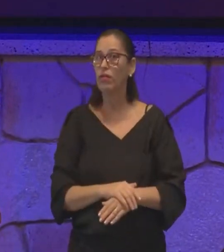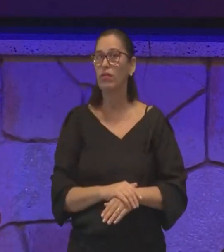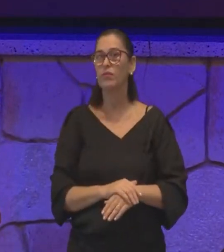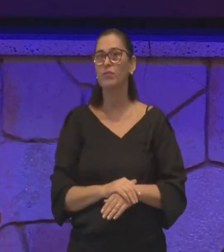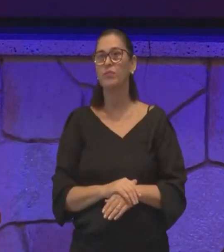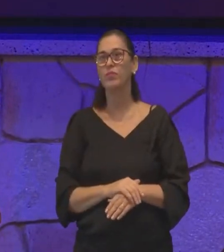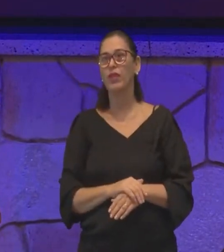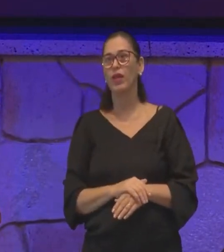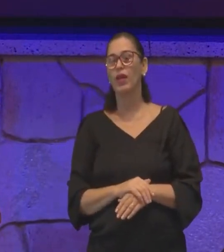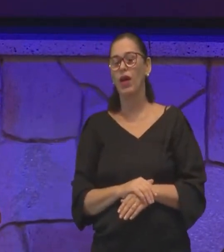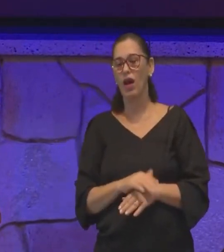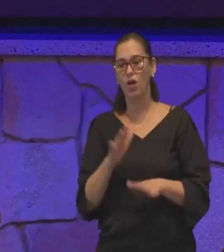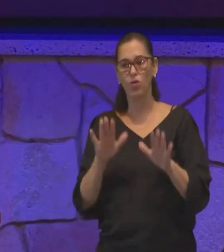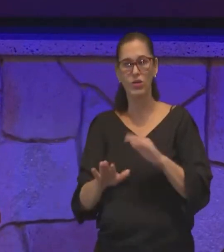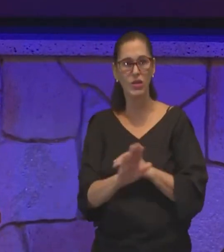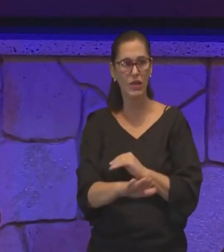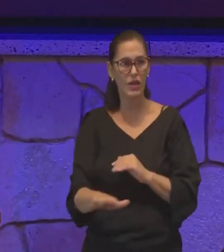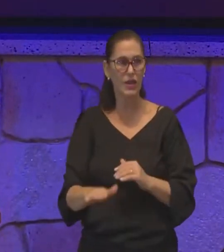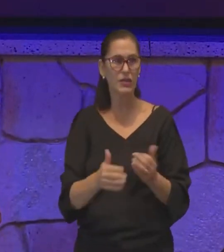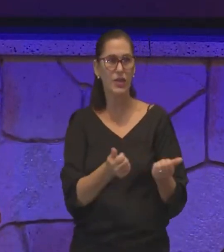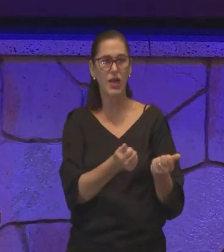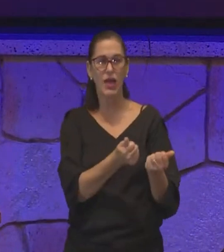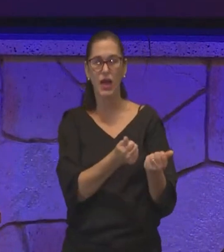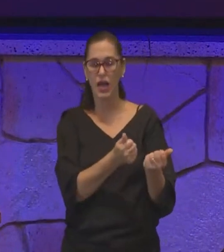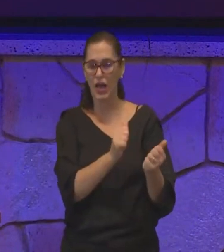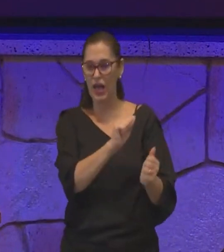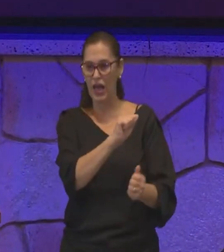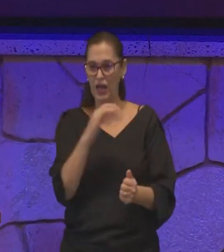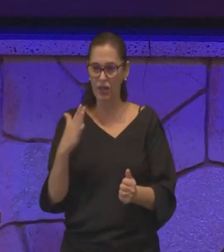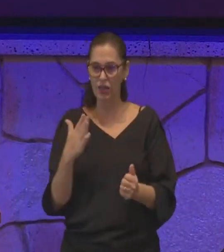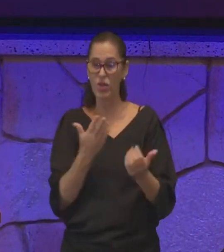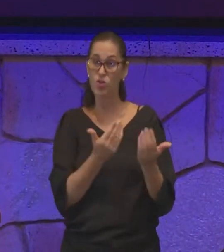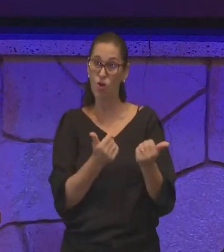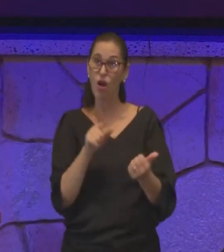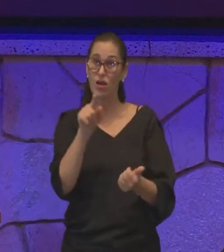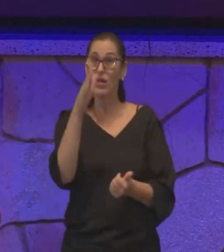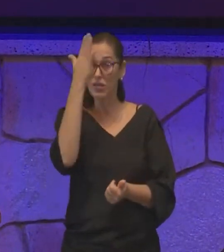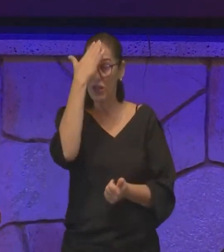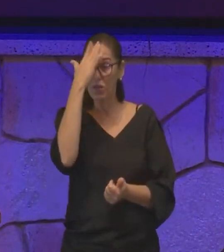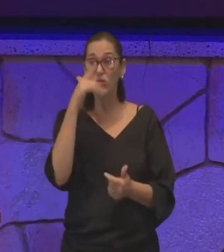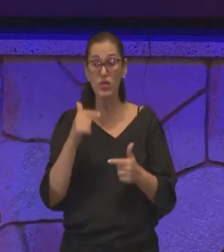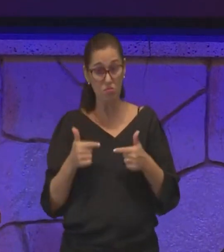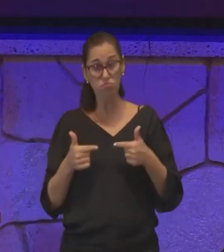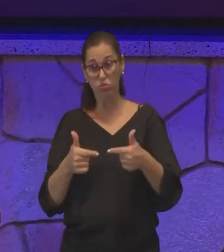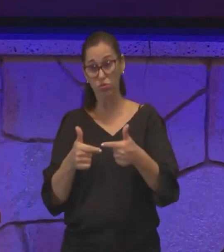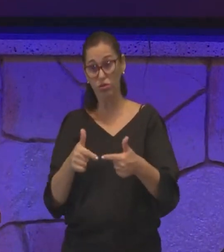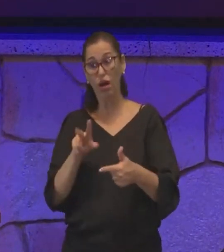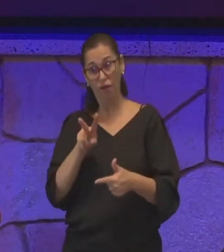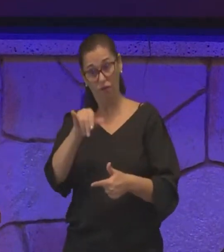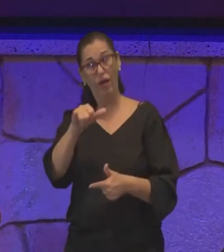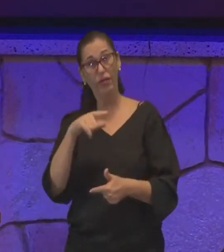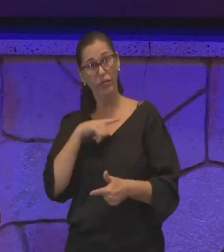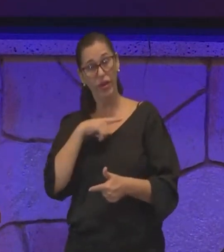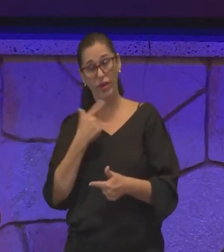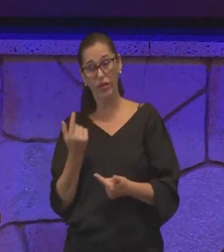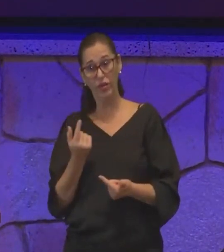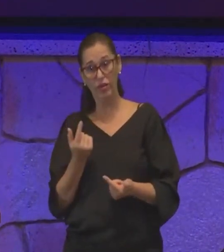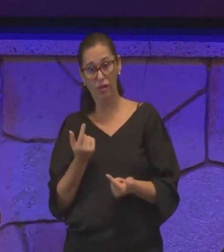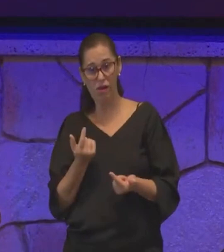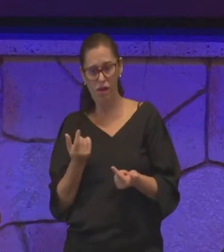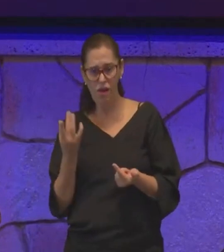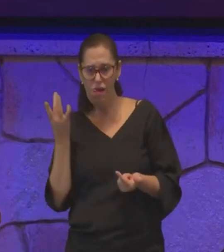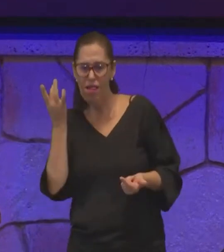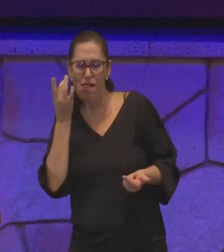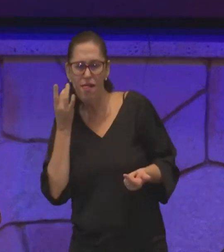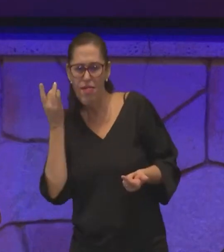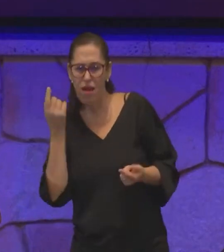Temos aqui algumas crianças, alguns adolescentes, alguns jovens, saibam disso, vocês irão enfrentar artimanhas satânicas